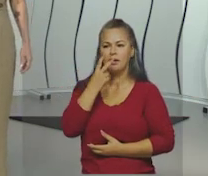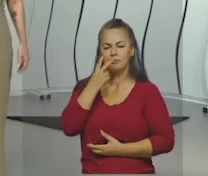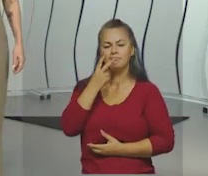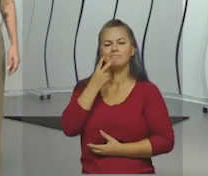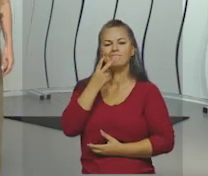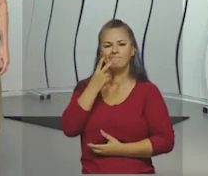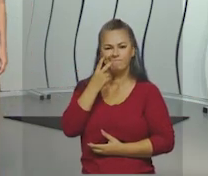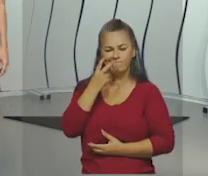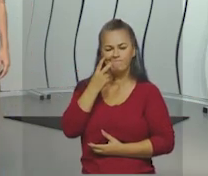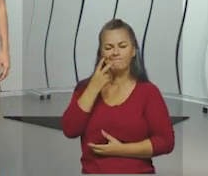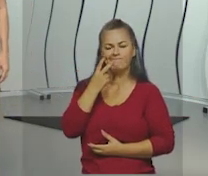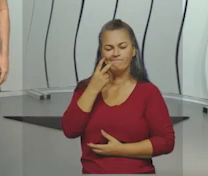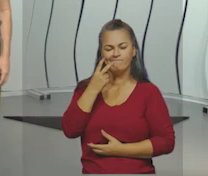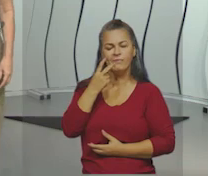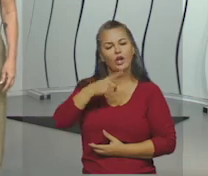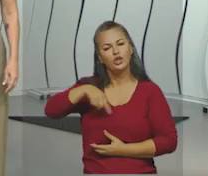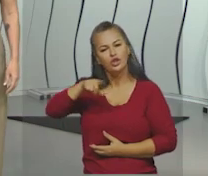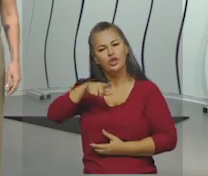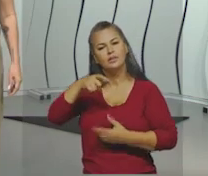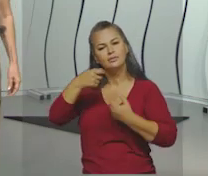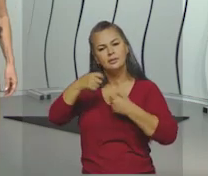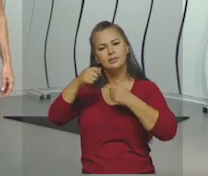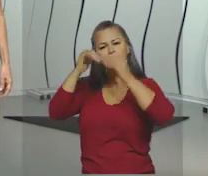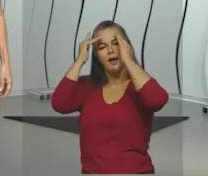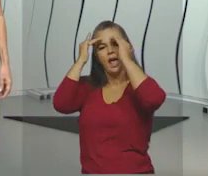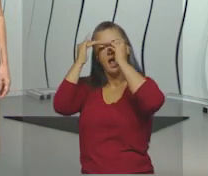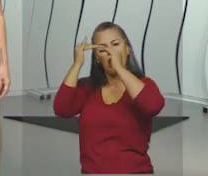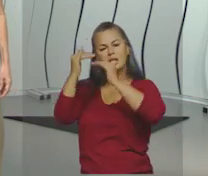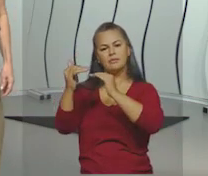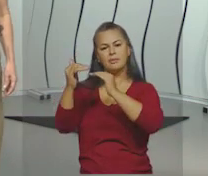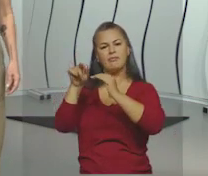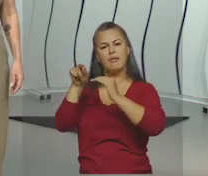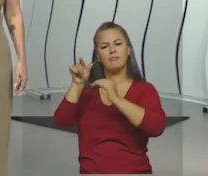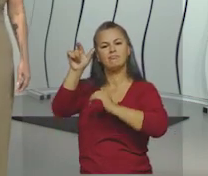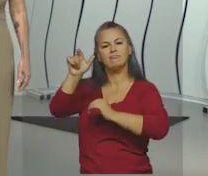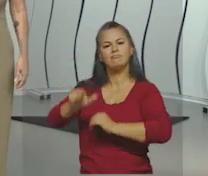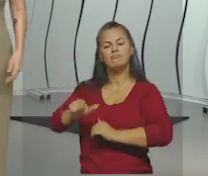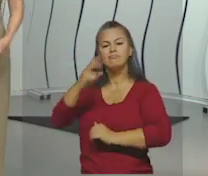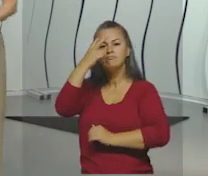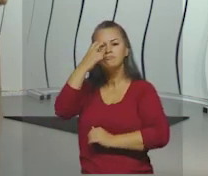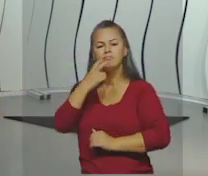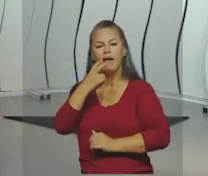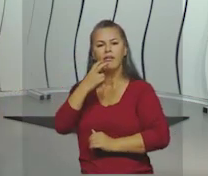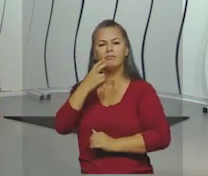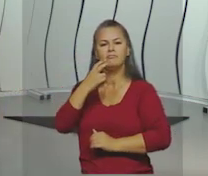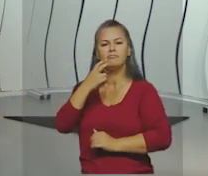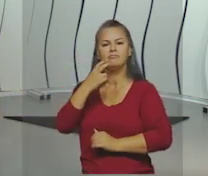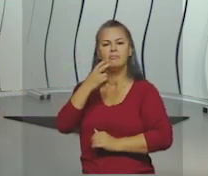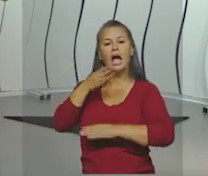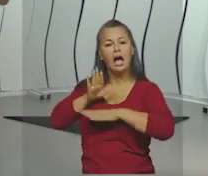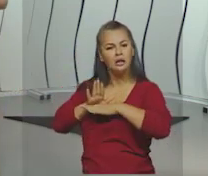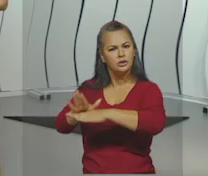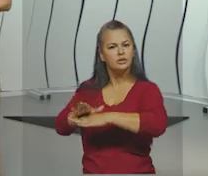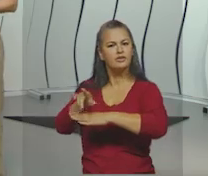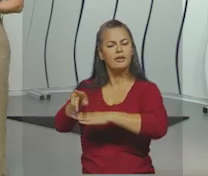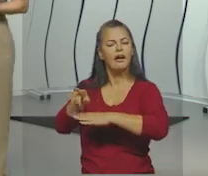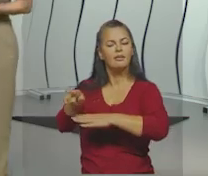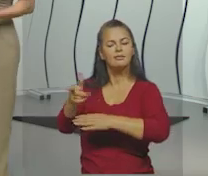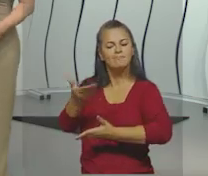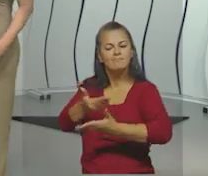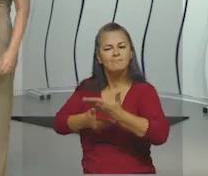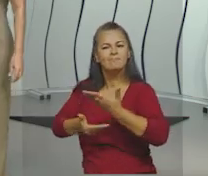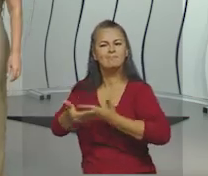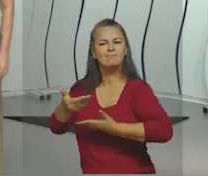que respeitar, ajudar, né? Tá certo? E integrar na